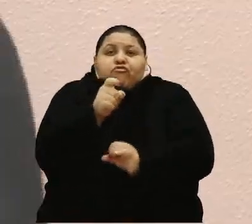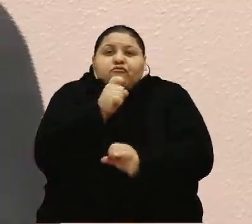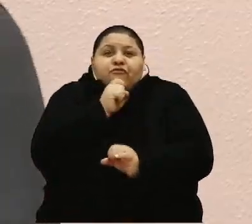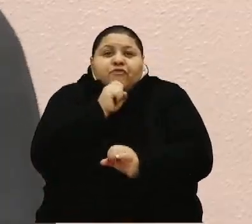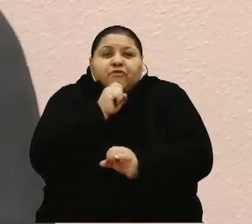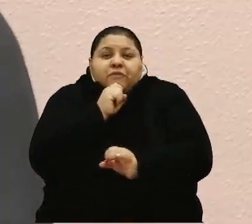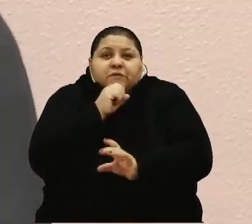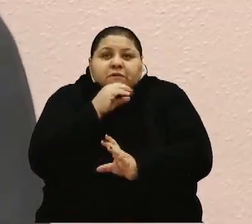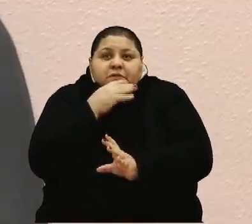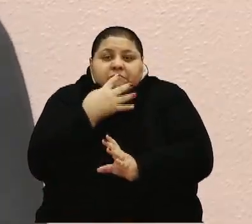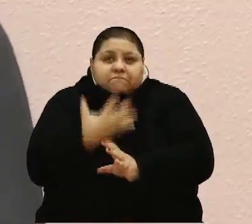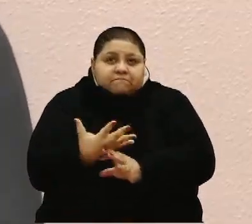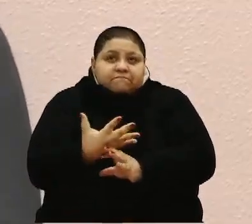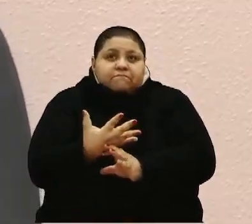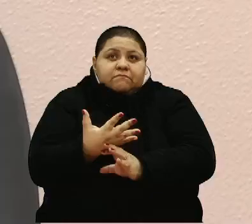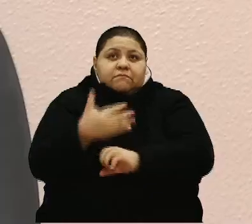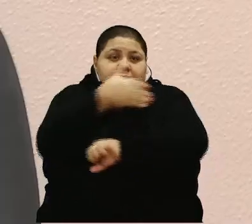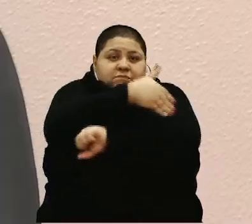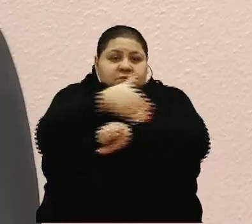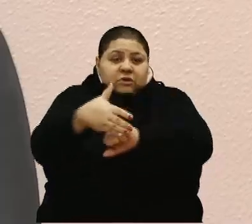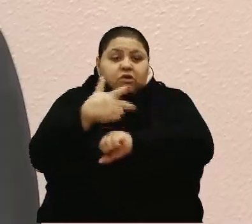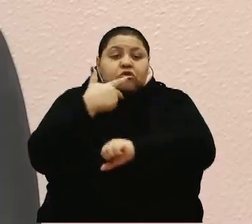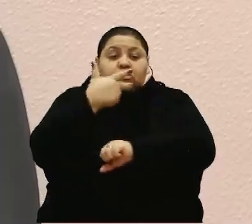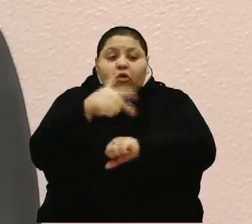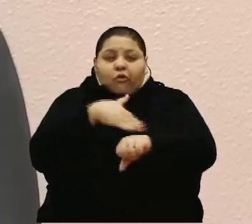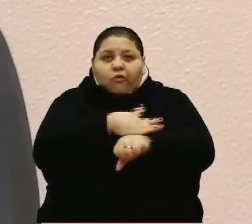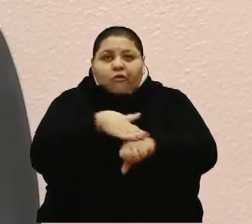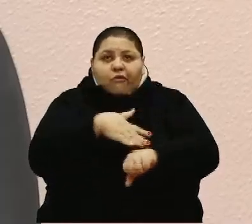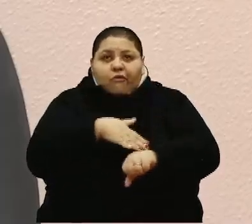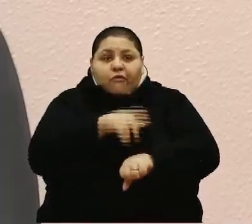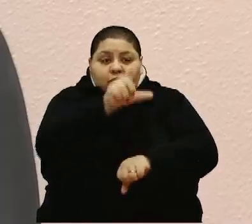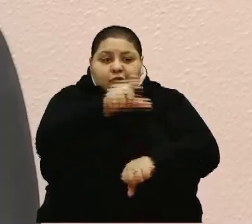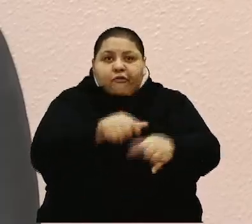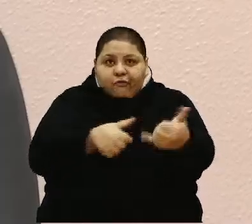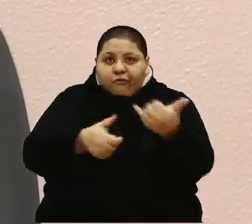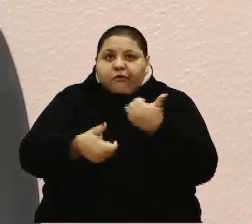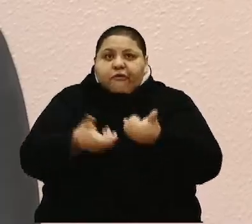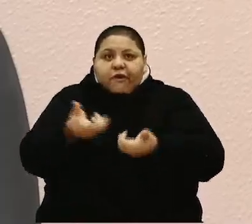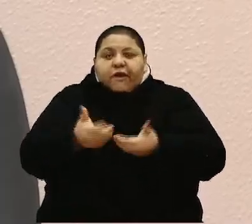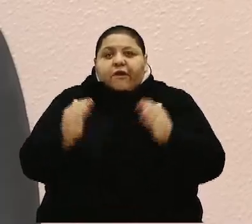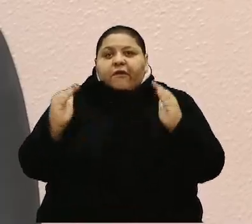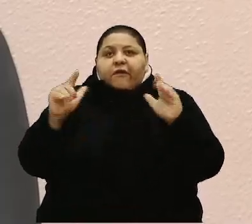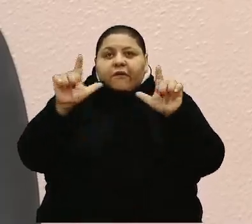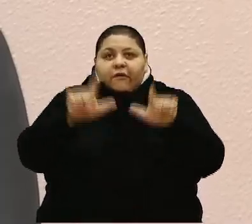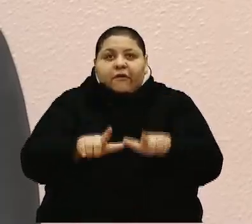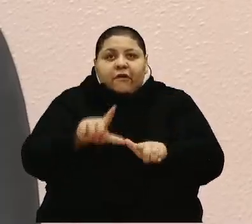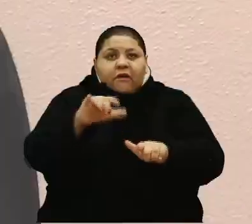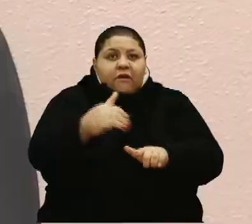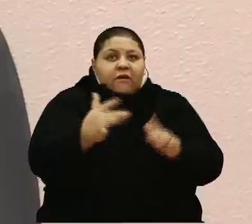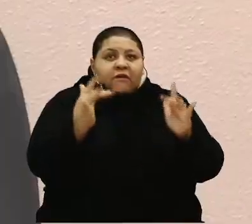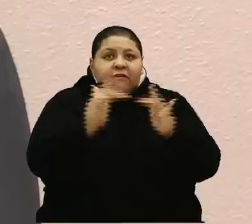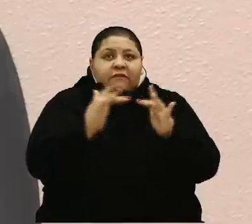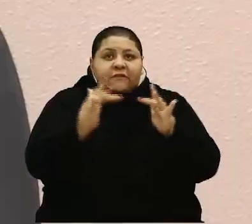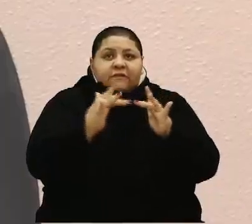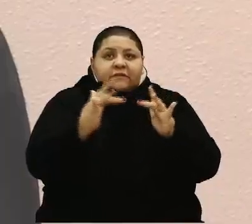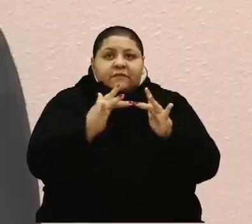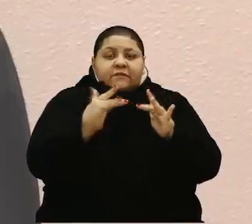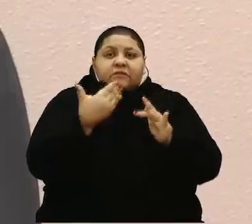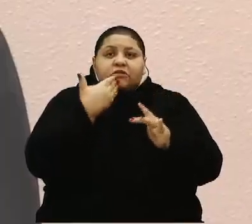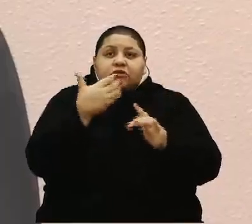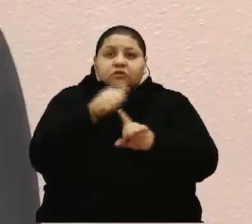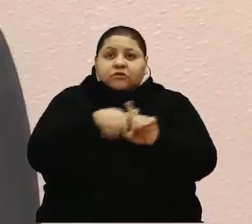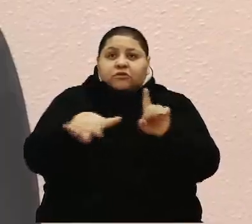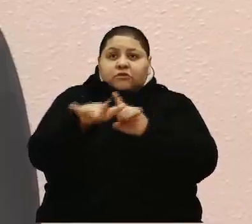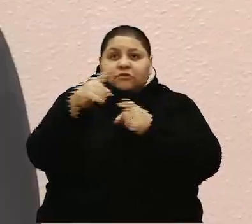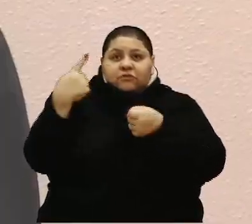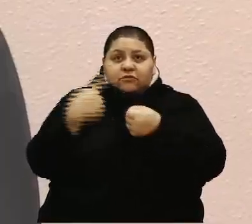enfim, em situação de rua. Falei com ela, ela disse que queria ir para um local, contatei a abordagem social da nossa cidade,